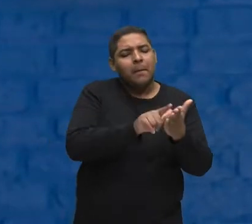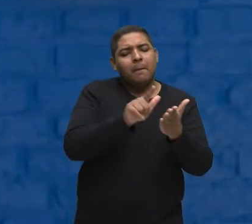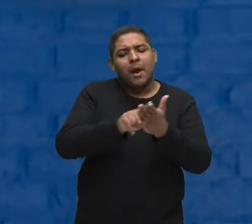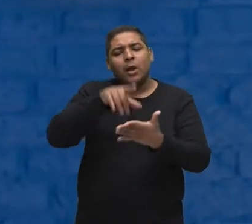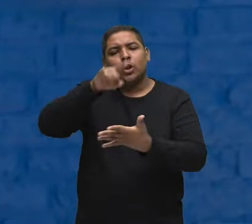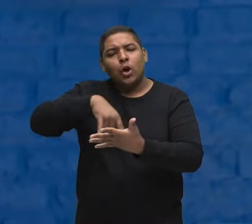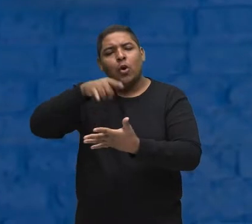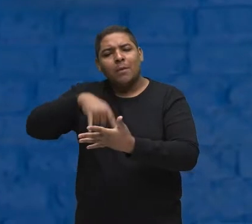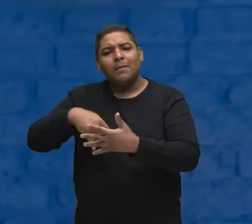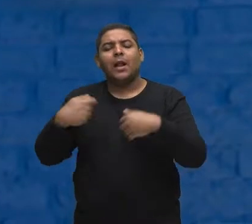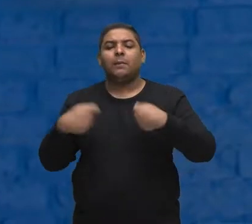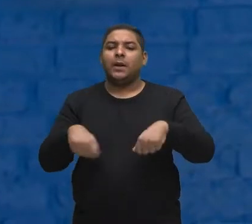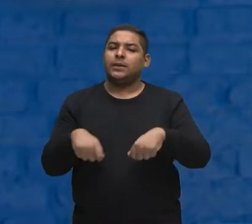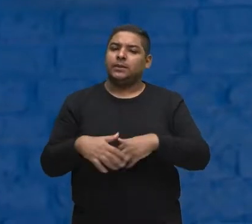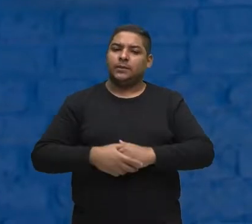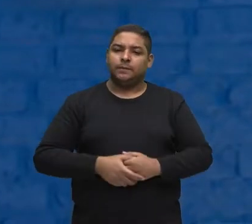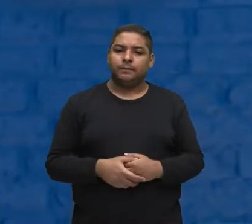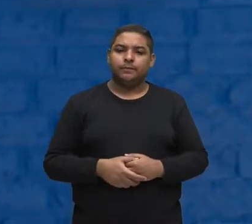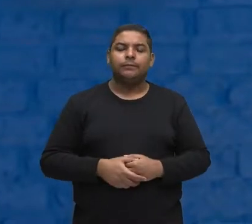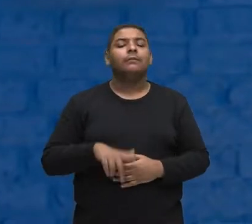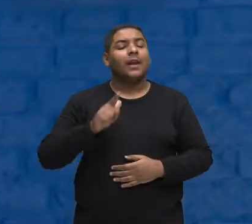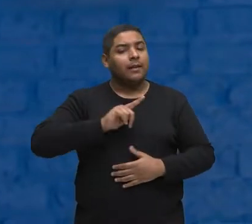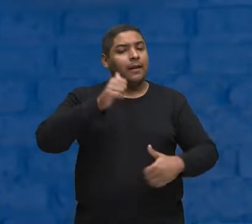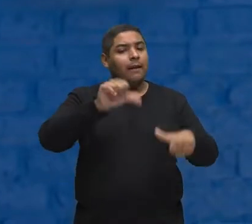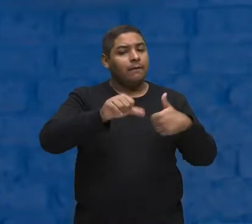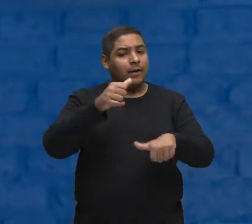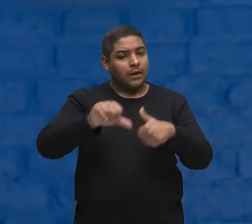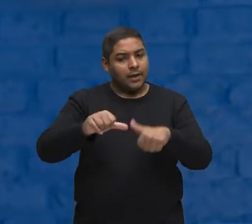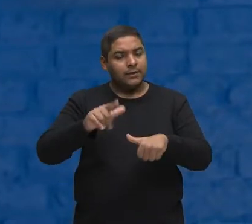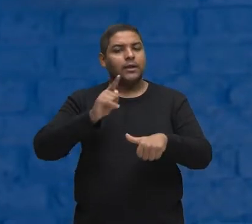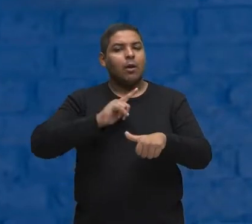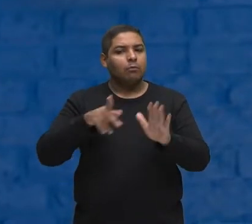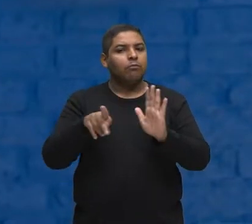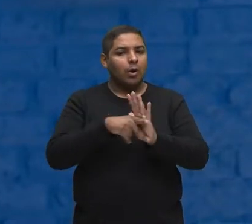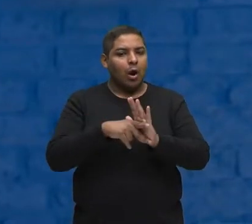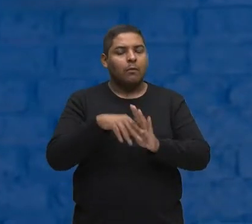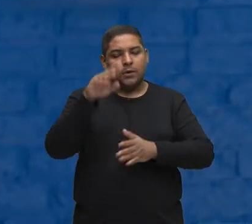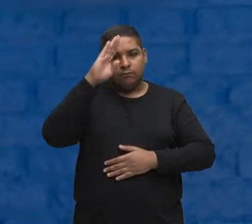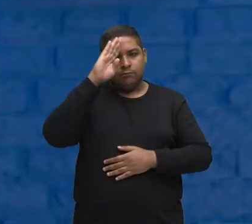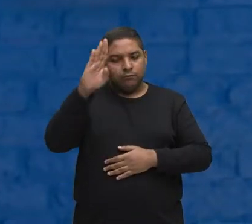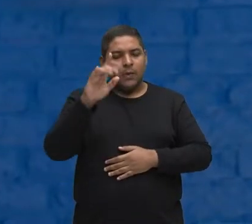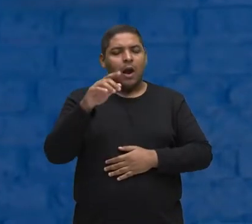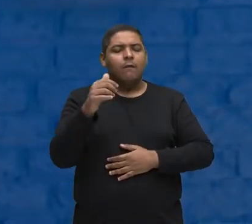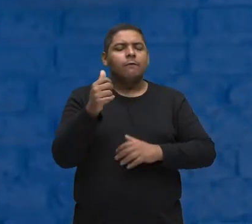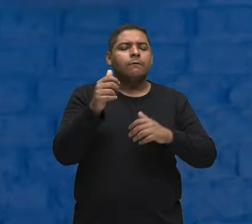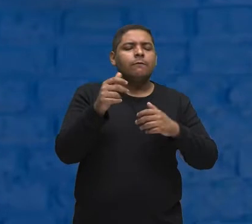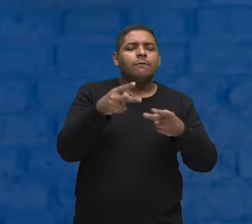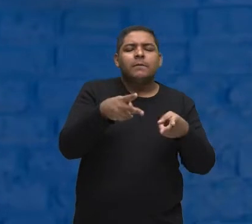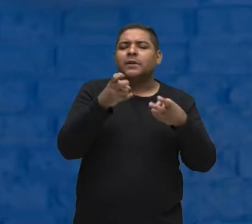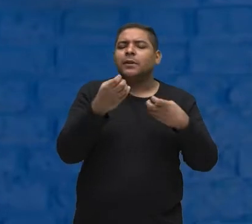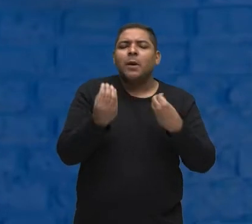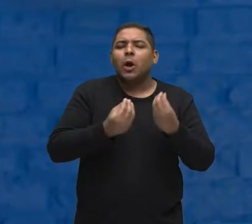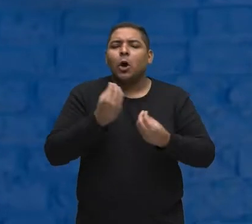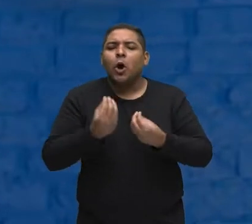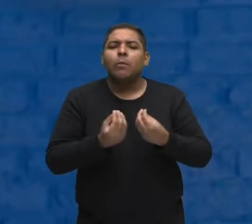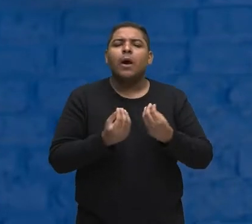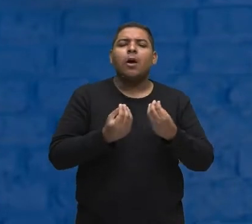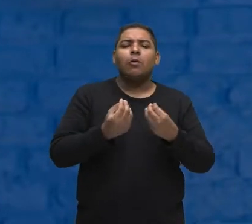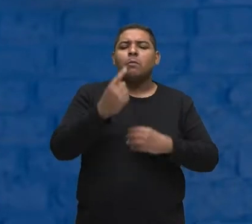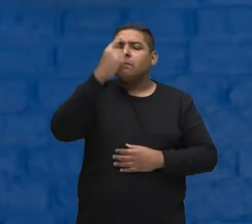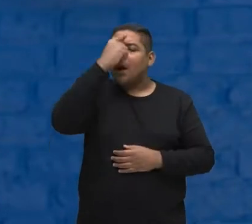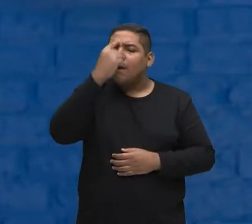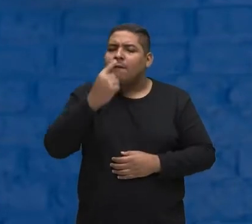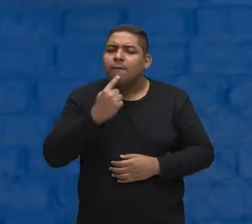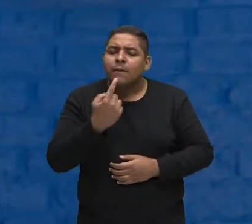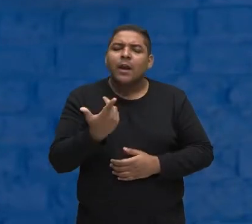essa avaliação, né? Principalmente do 5º ano. Então, para verificar como é que é o percurso, como é que foi o